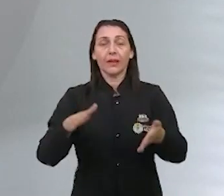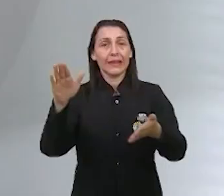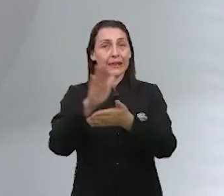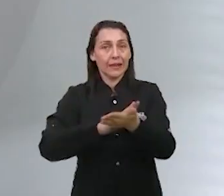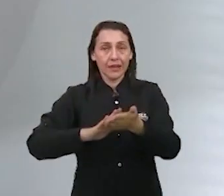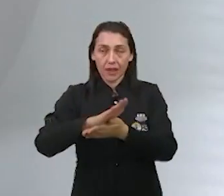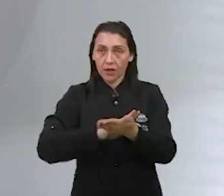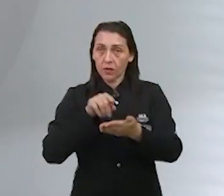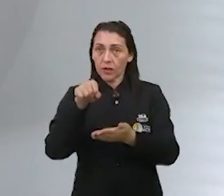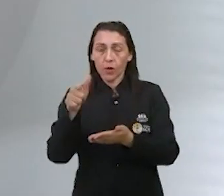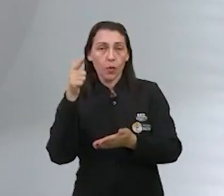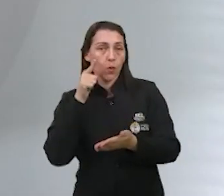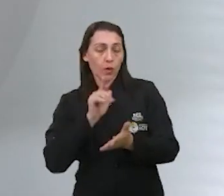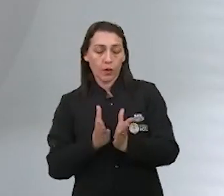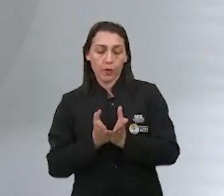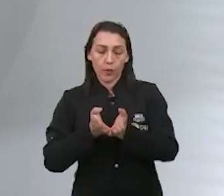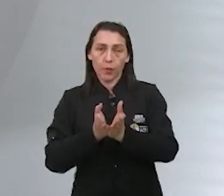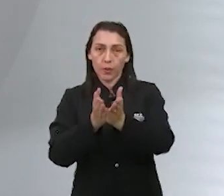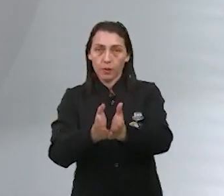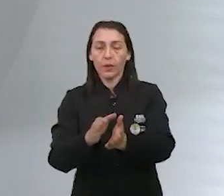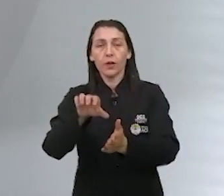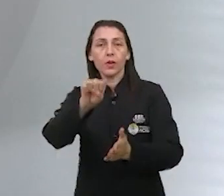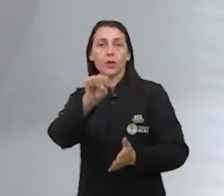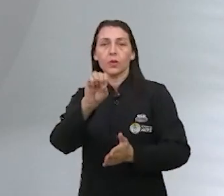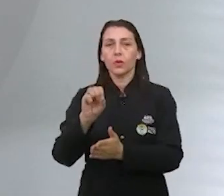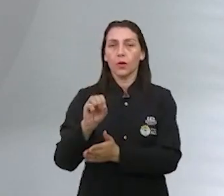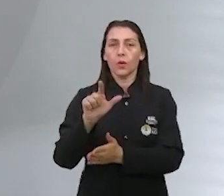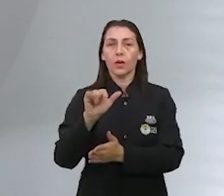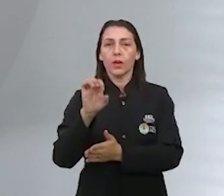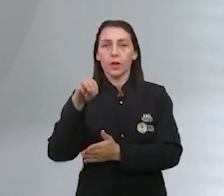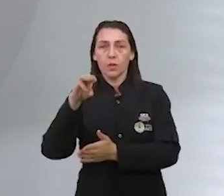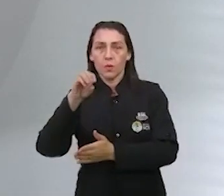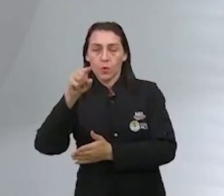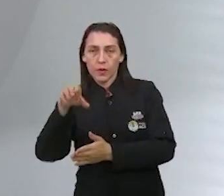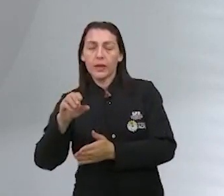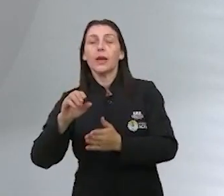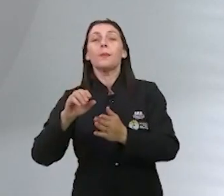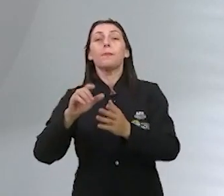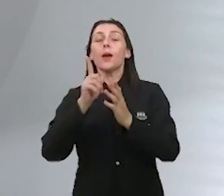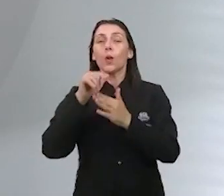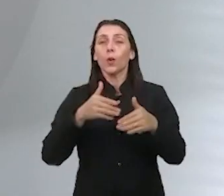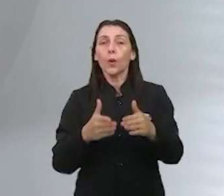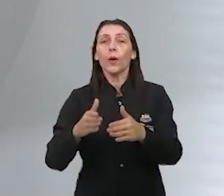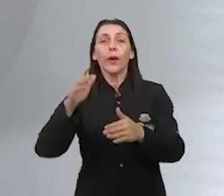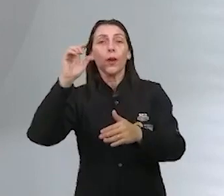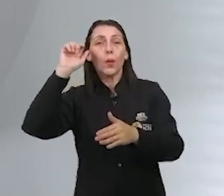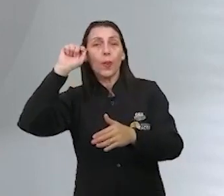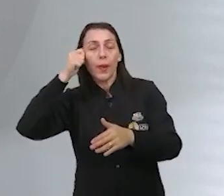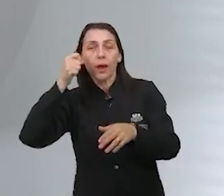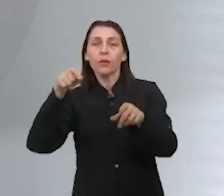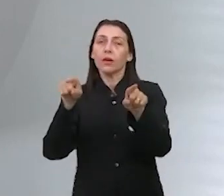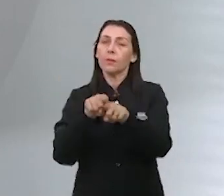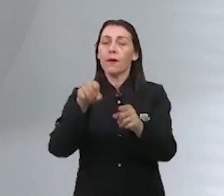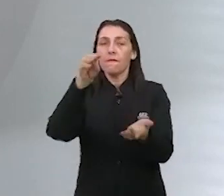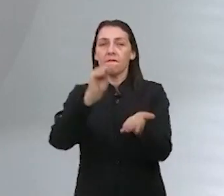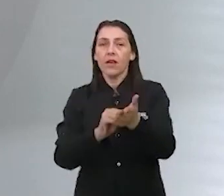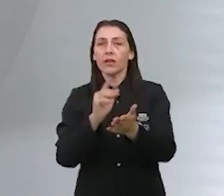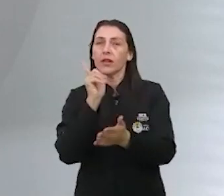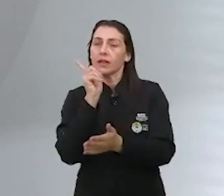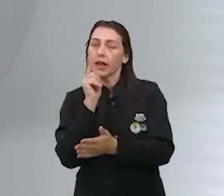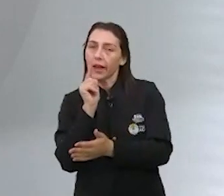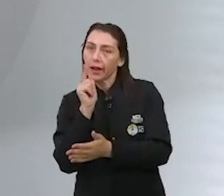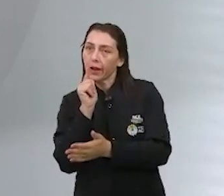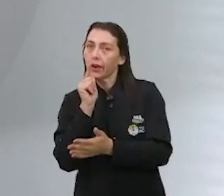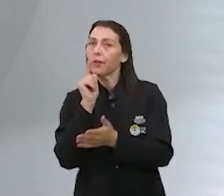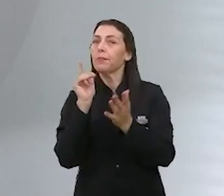a um ponto de você não conseguir navegar pelos Solimões, não conseguir navegar pelo Rio Negro por falta d'água, isso até então era impensável,